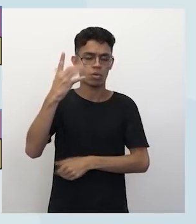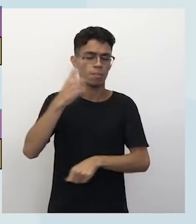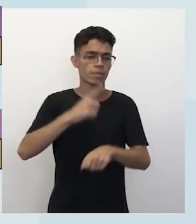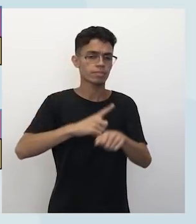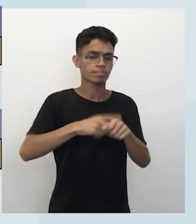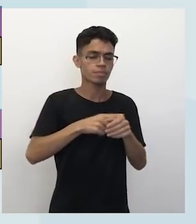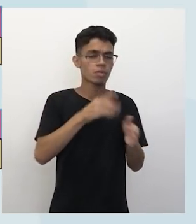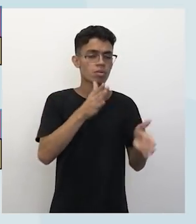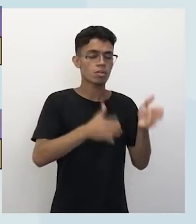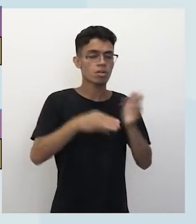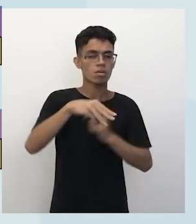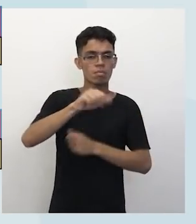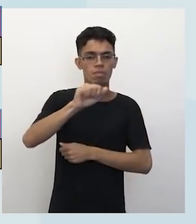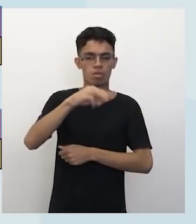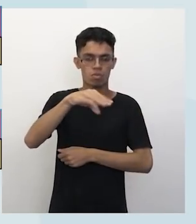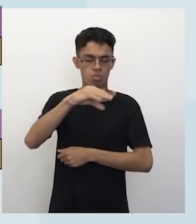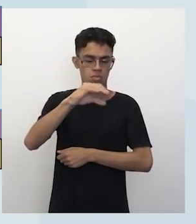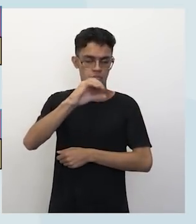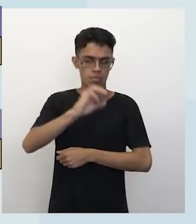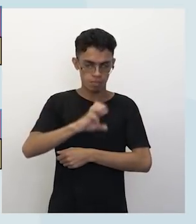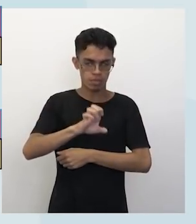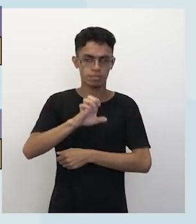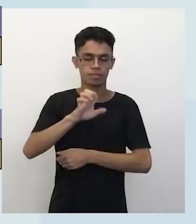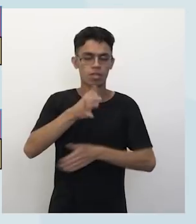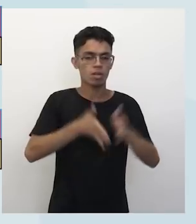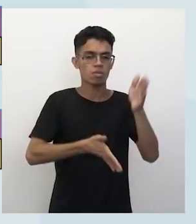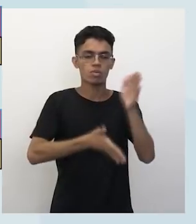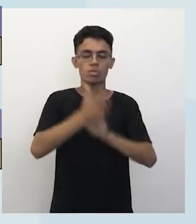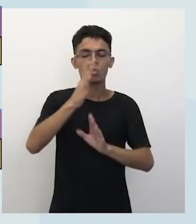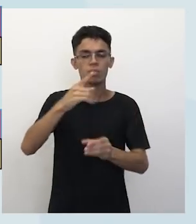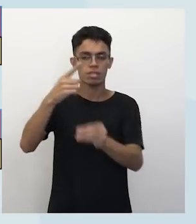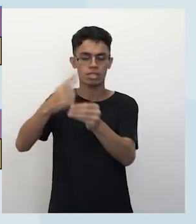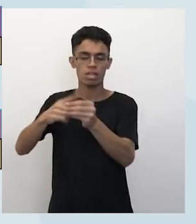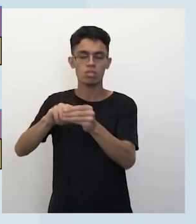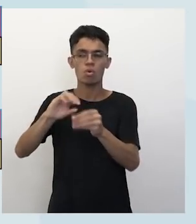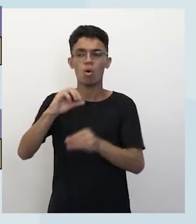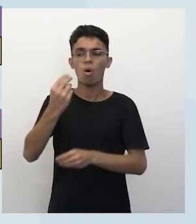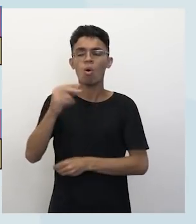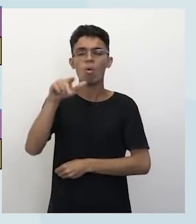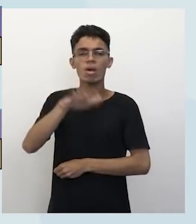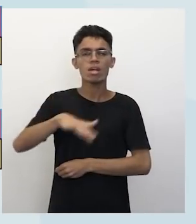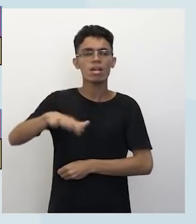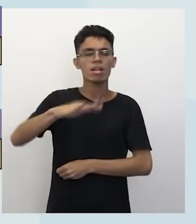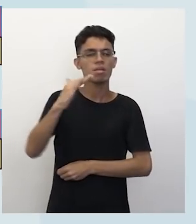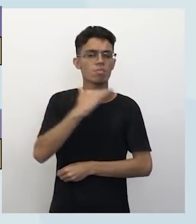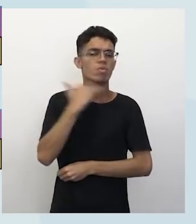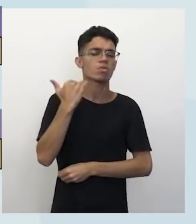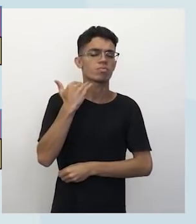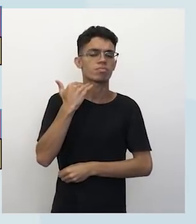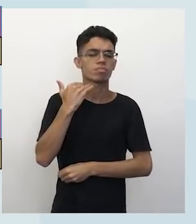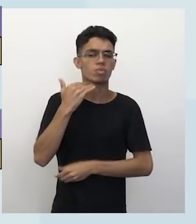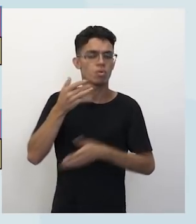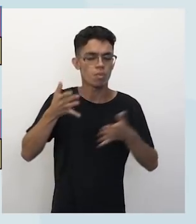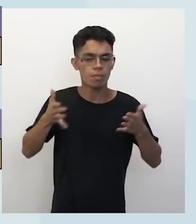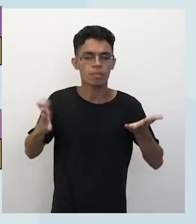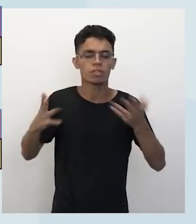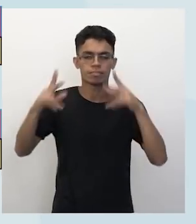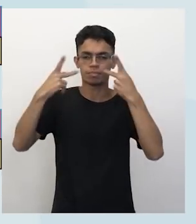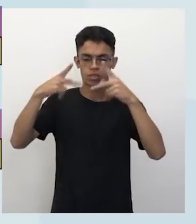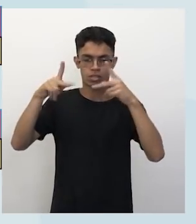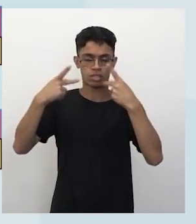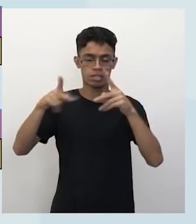que Maomé fugiu, ou vamos marcar quando Maomé morreu, ou quando ele começou a pregar os